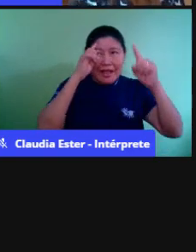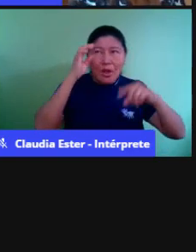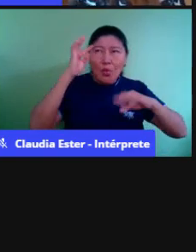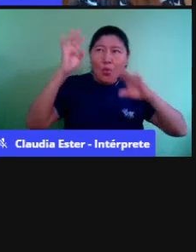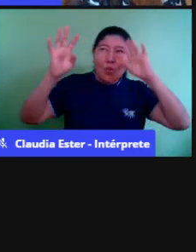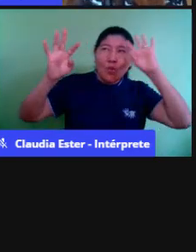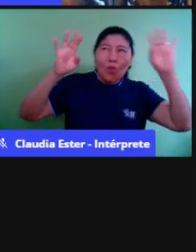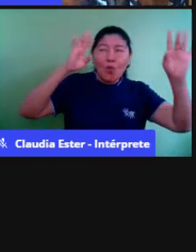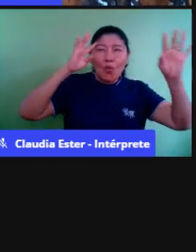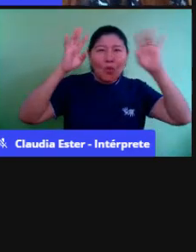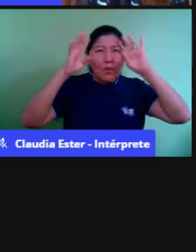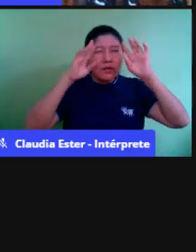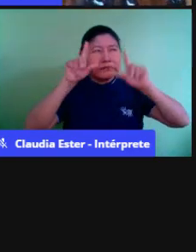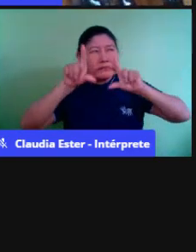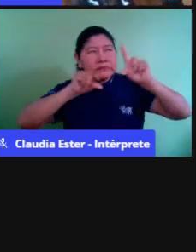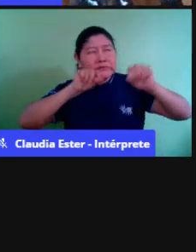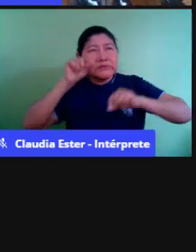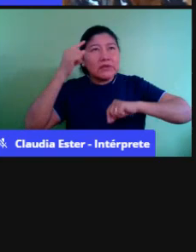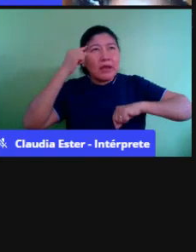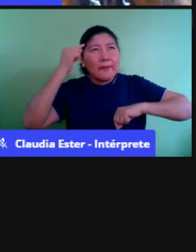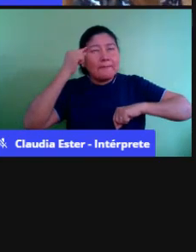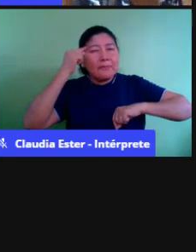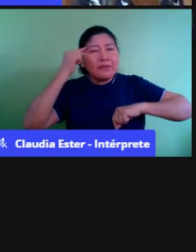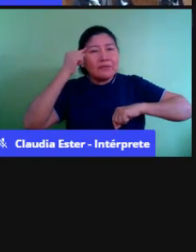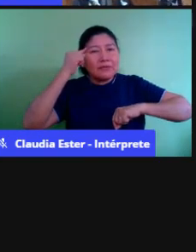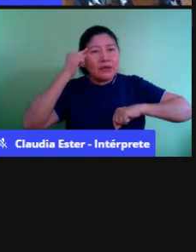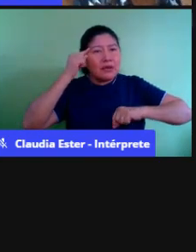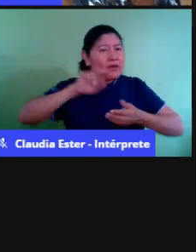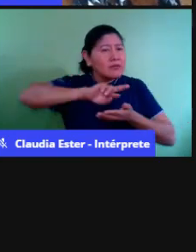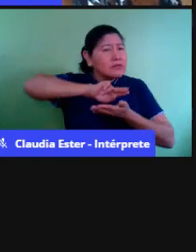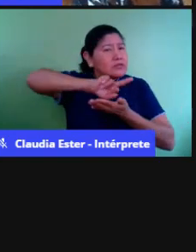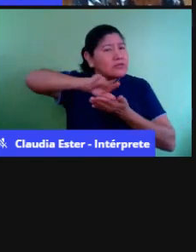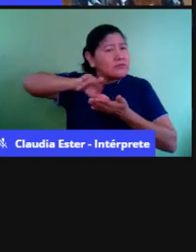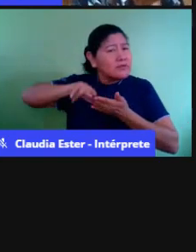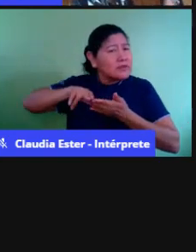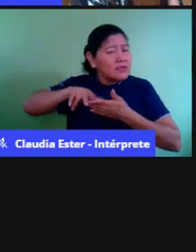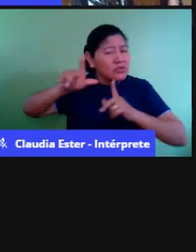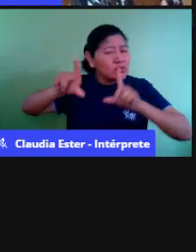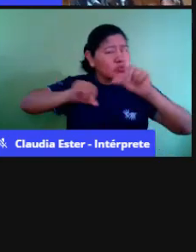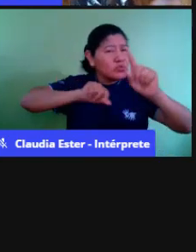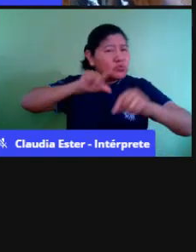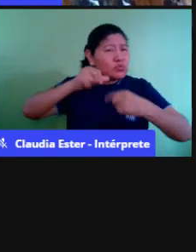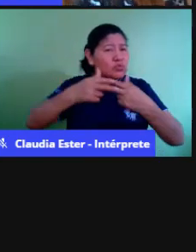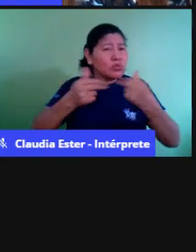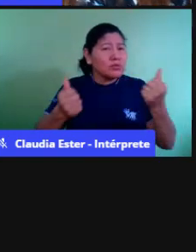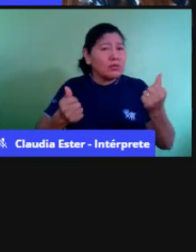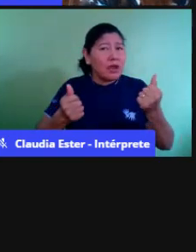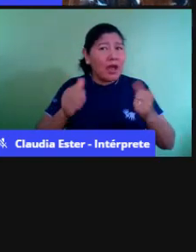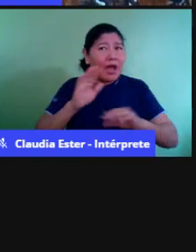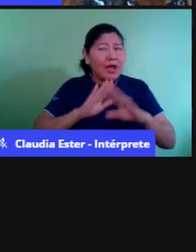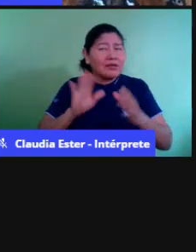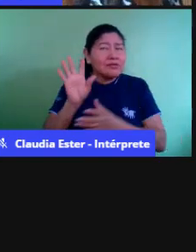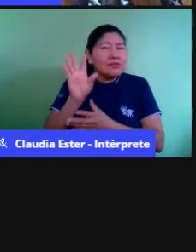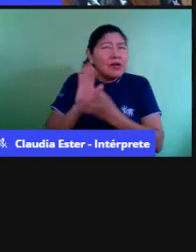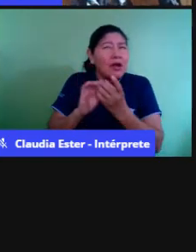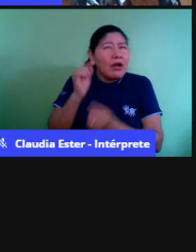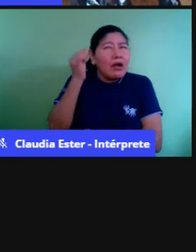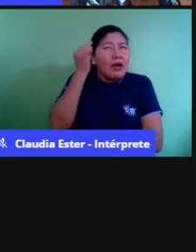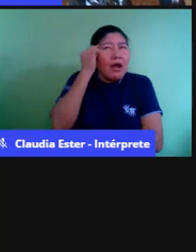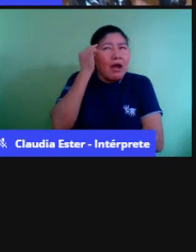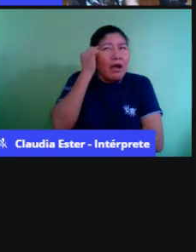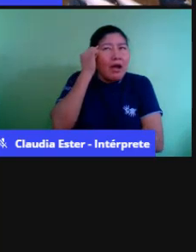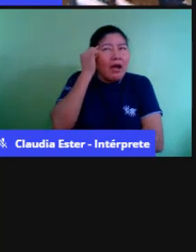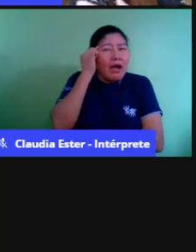criança ela pode experimentar e vivenciar diversos caminhos, né? Ao inventar um personagem, por exemplo,